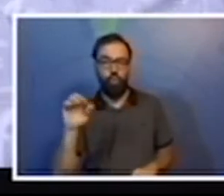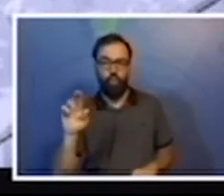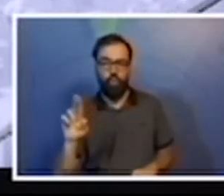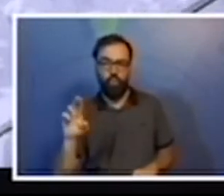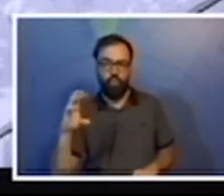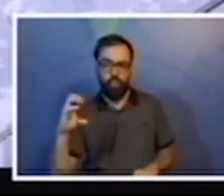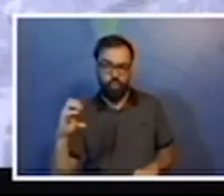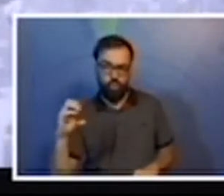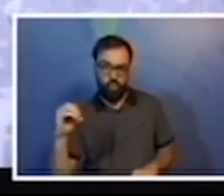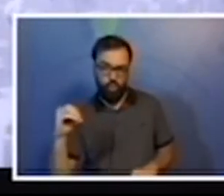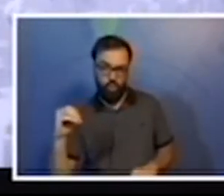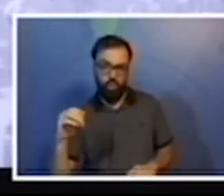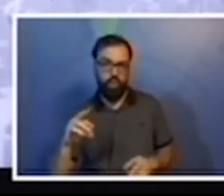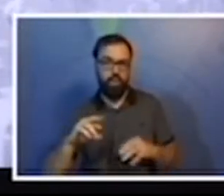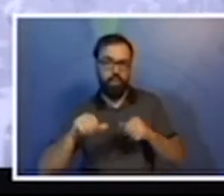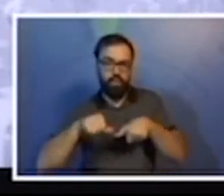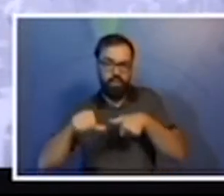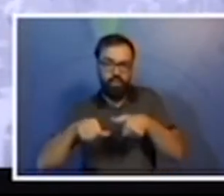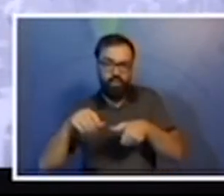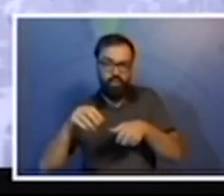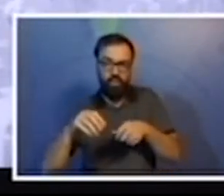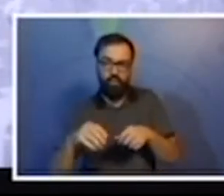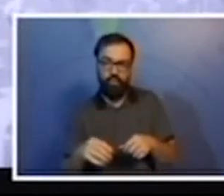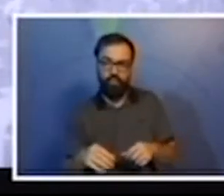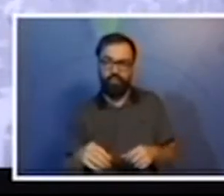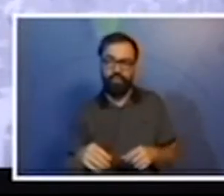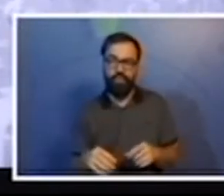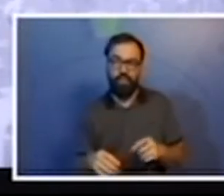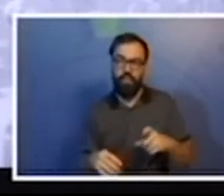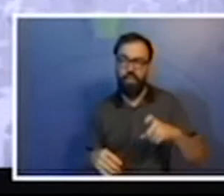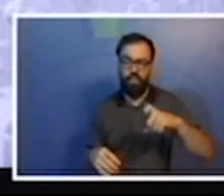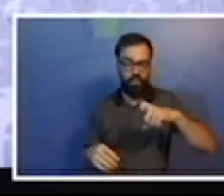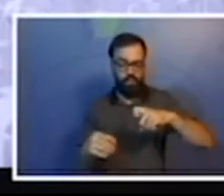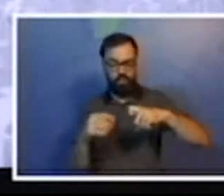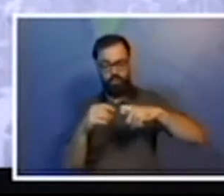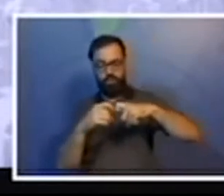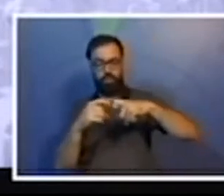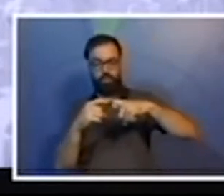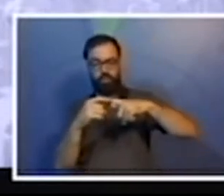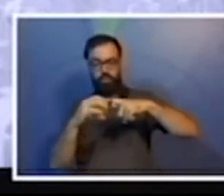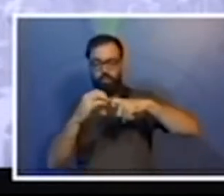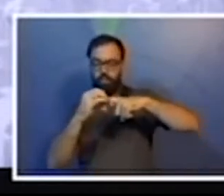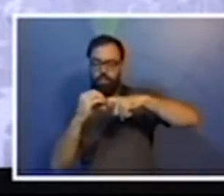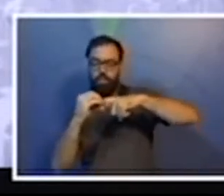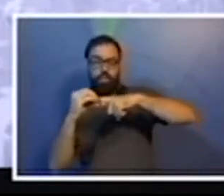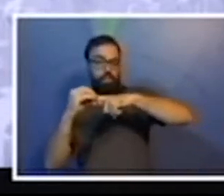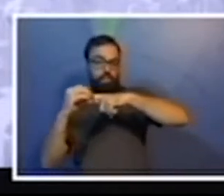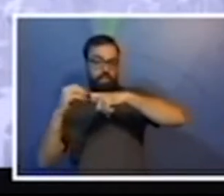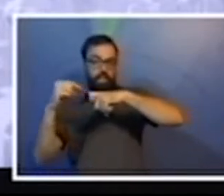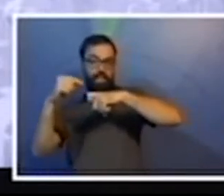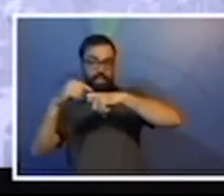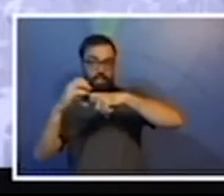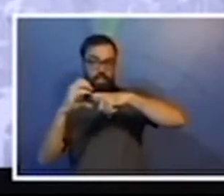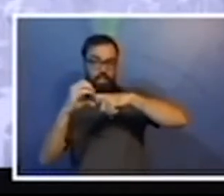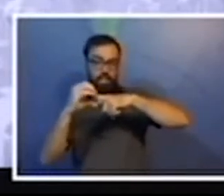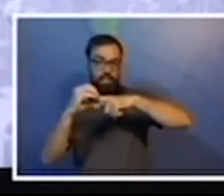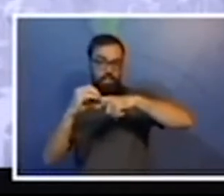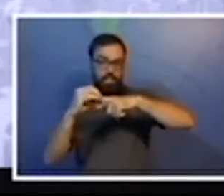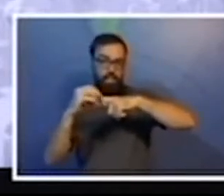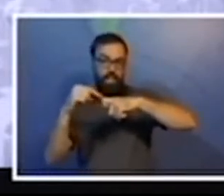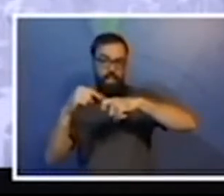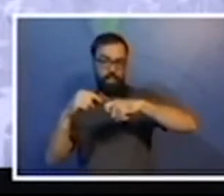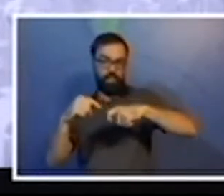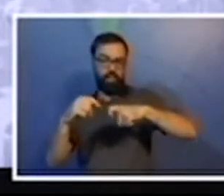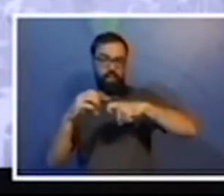semente verdadeira Fica no interior da castanha do Caju EA castanha do Caju é um fruto verdadeiro então é o